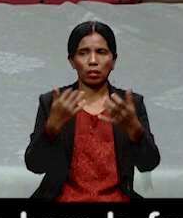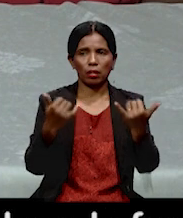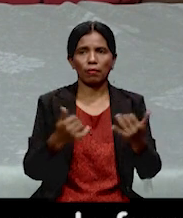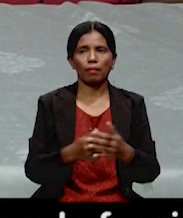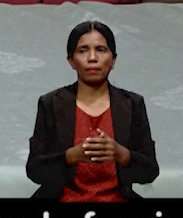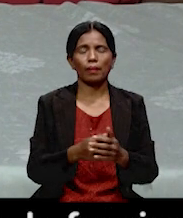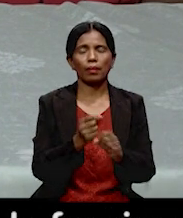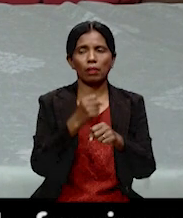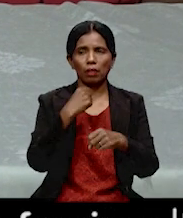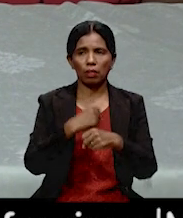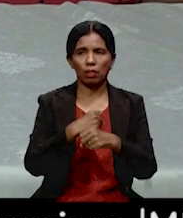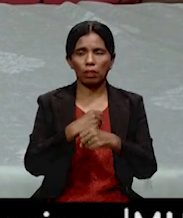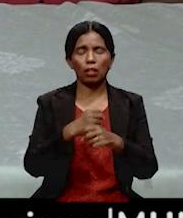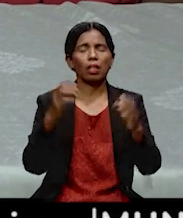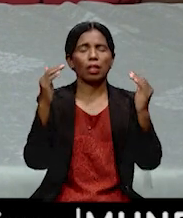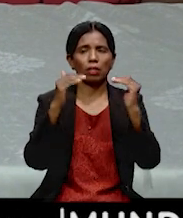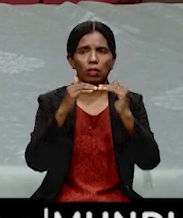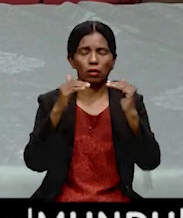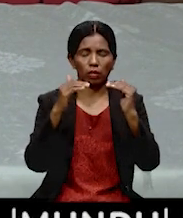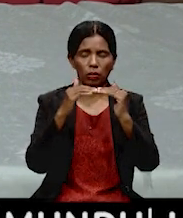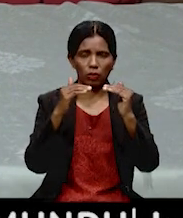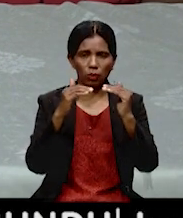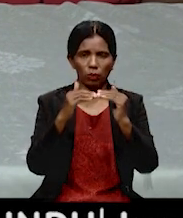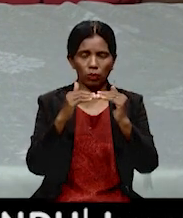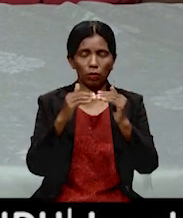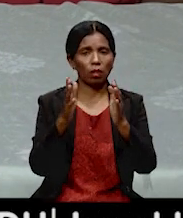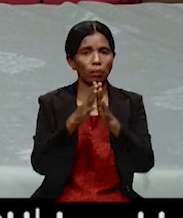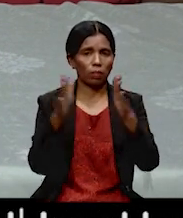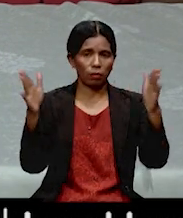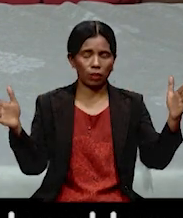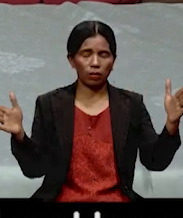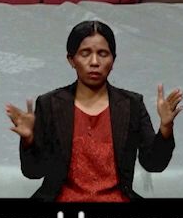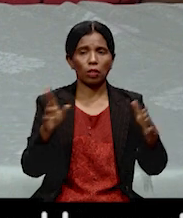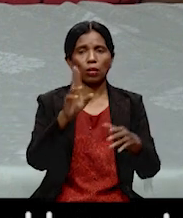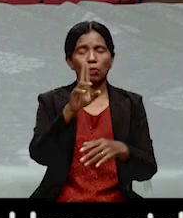halau conferência extraordinária uretenian